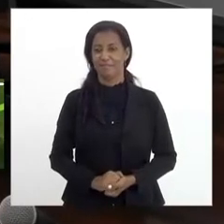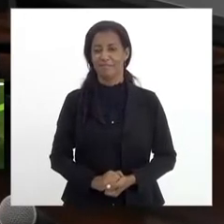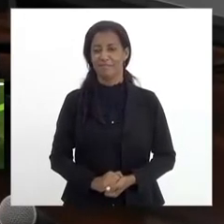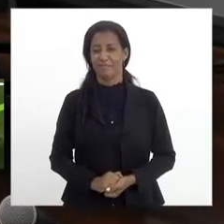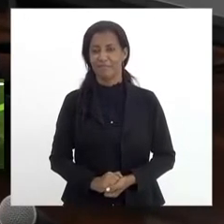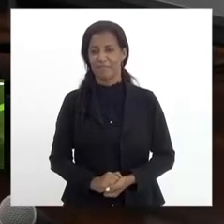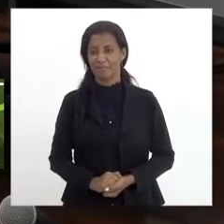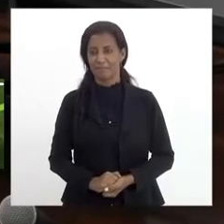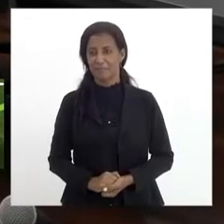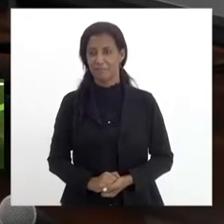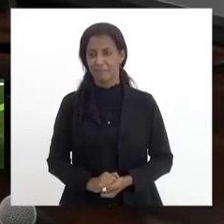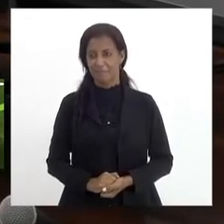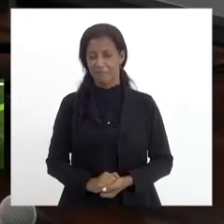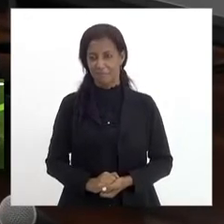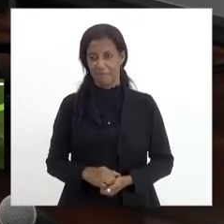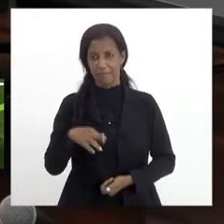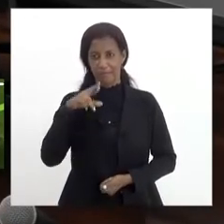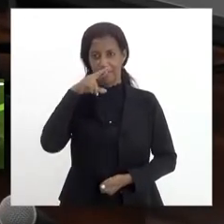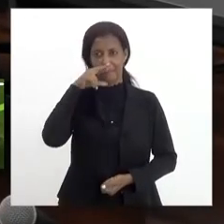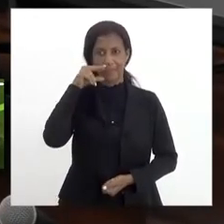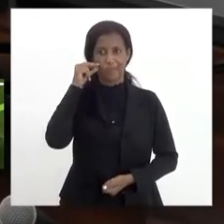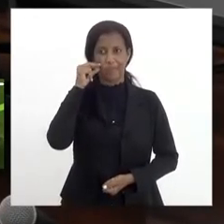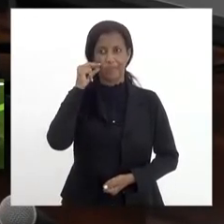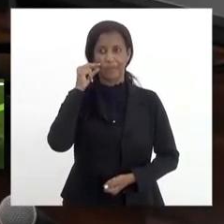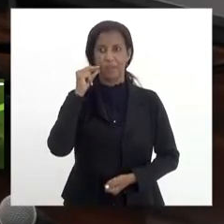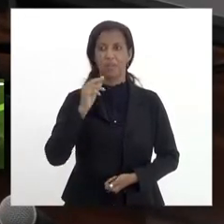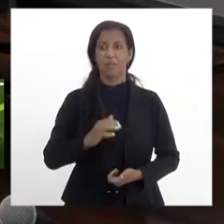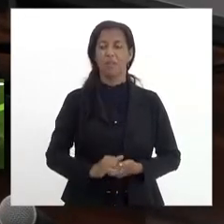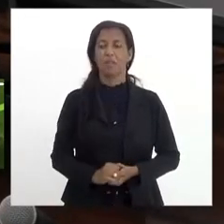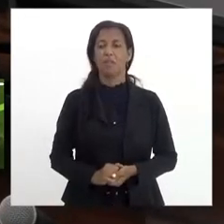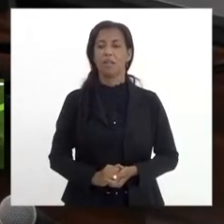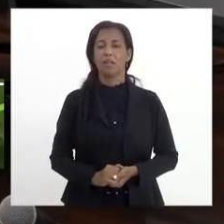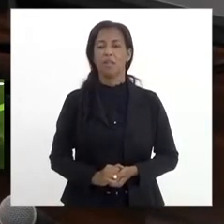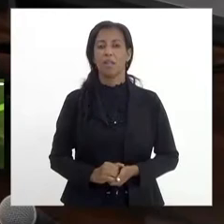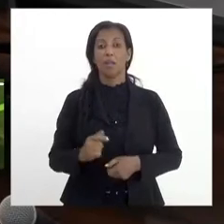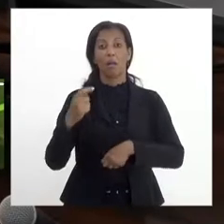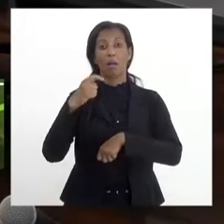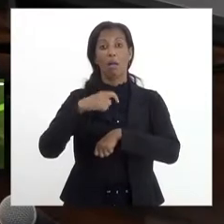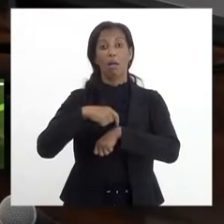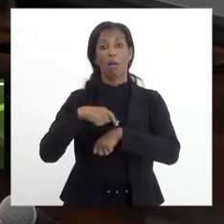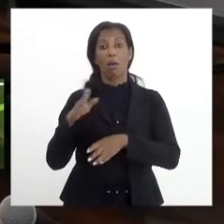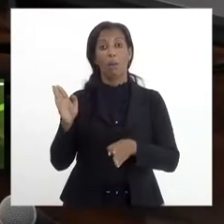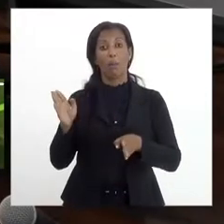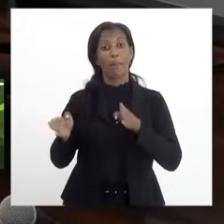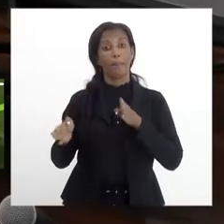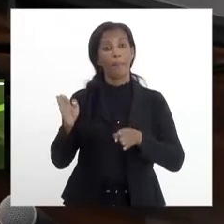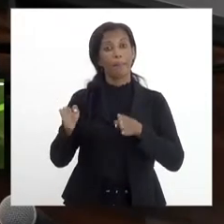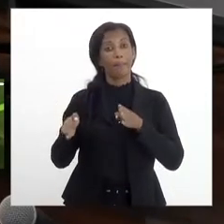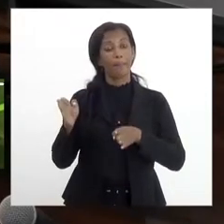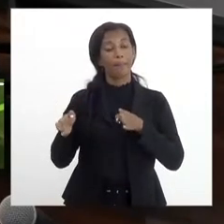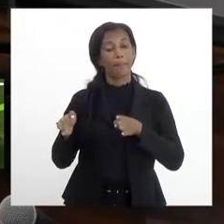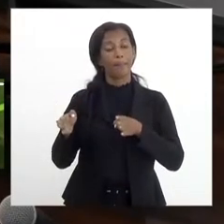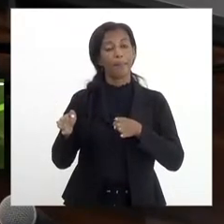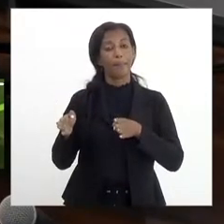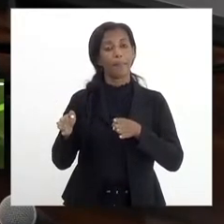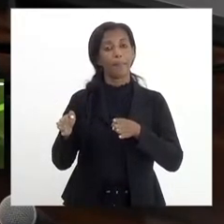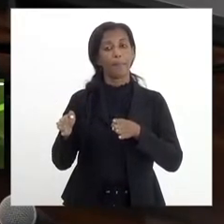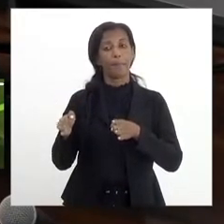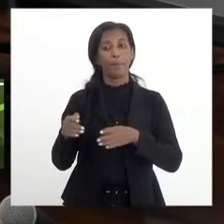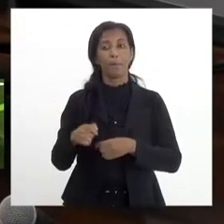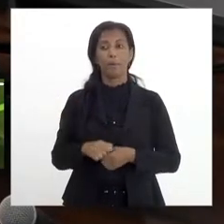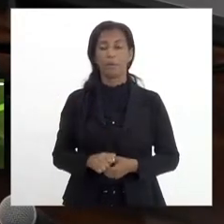É porque é o seguinte, o deputado Rosenberg formula o voto e coloca um prazo. Ele estipula um prazo aqui na...